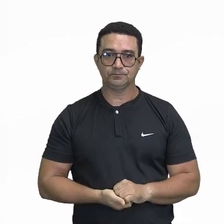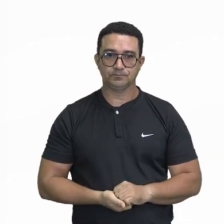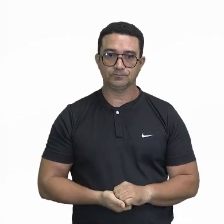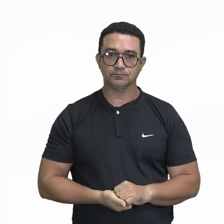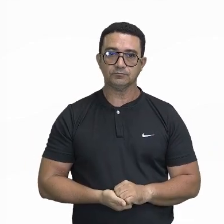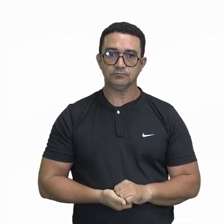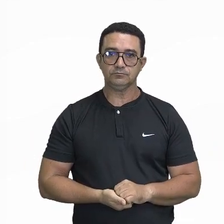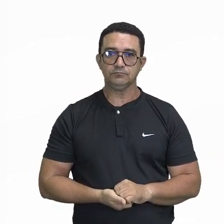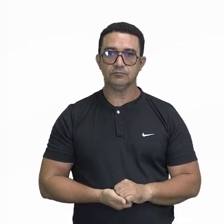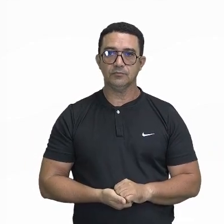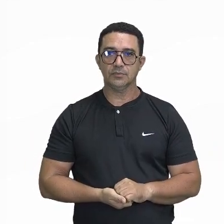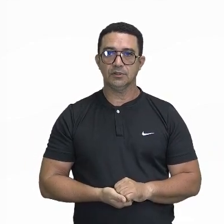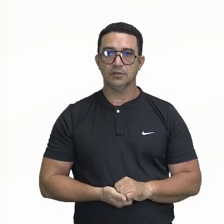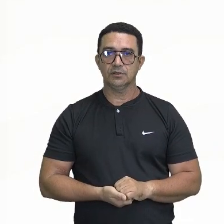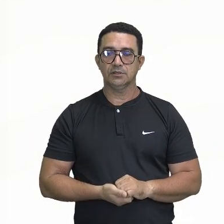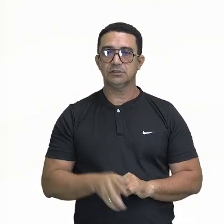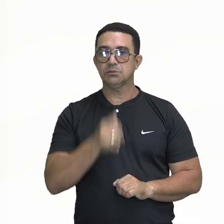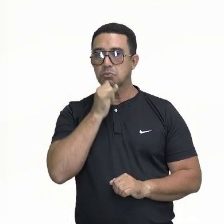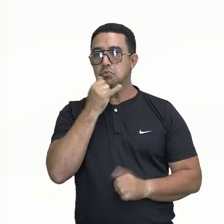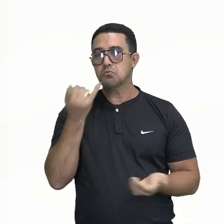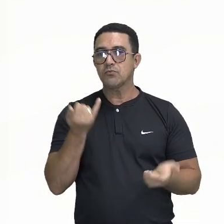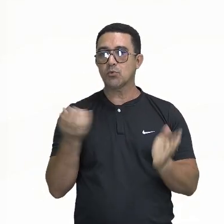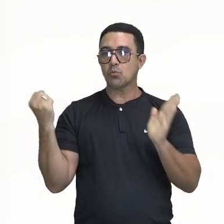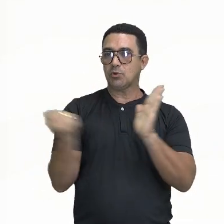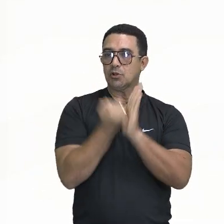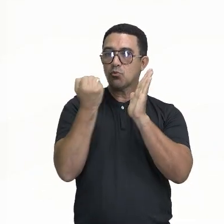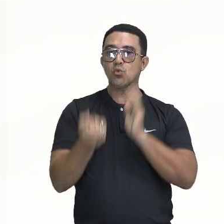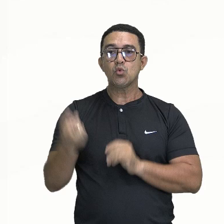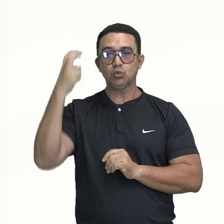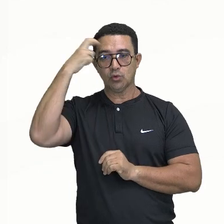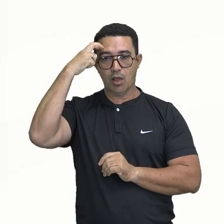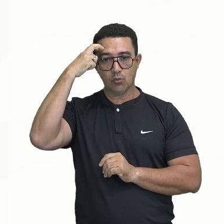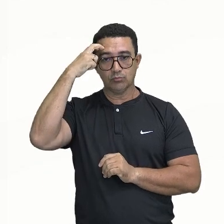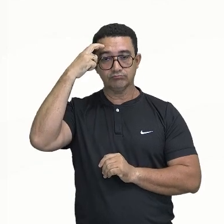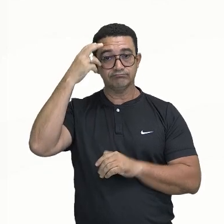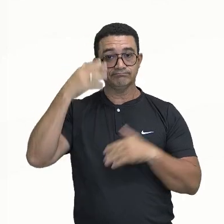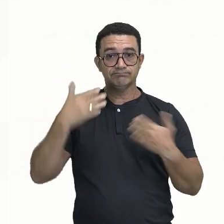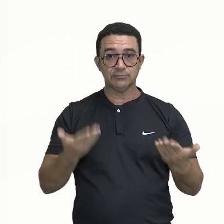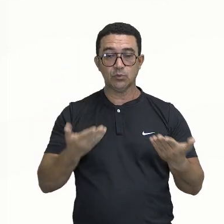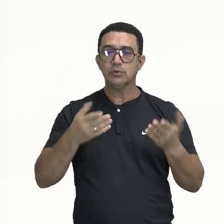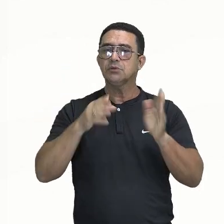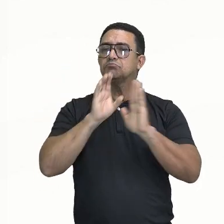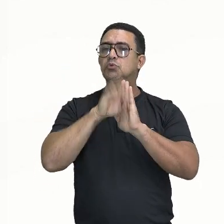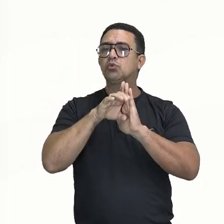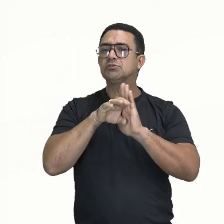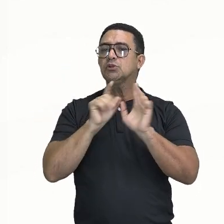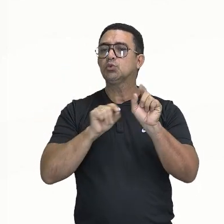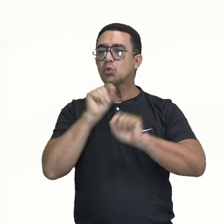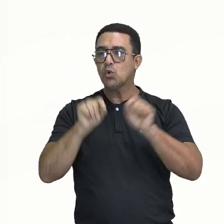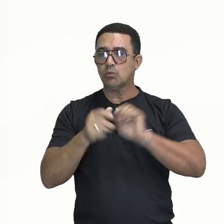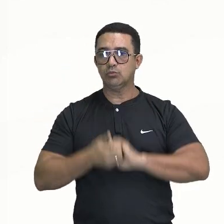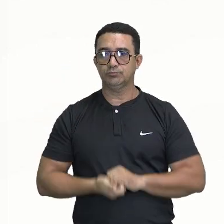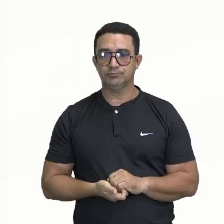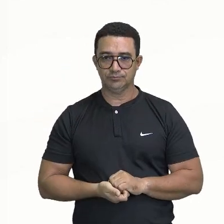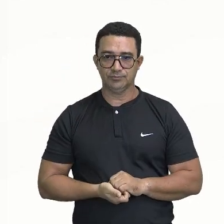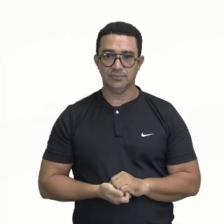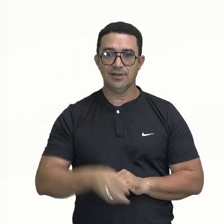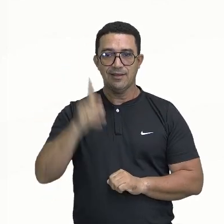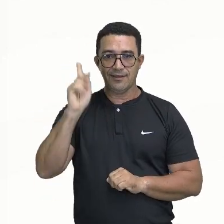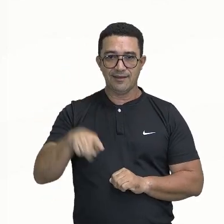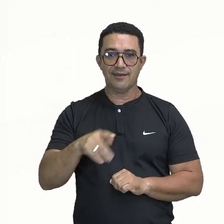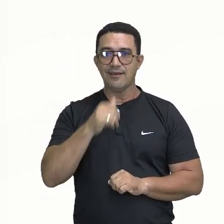pode perceber também que quando falamos do patrimônio cultural, ele vai ser definido como um bem de